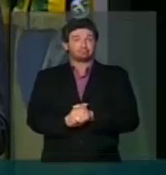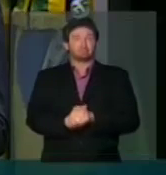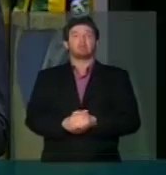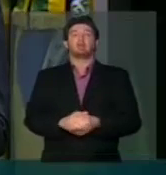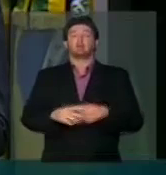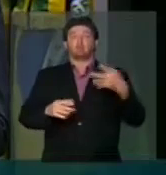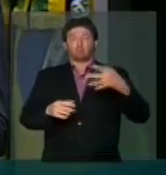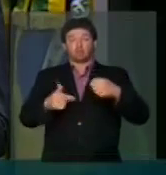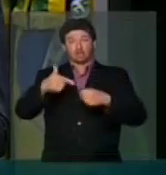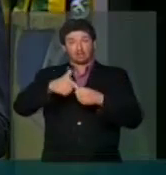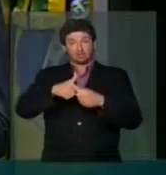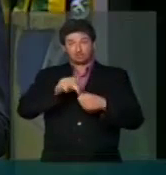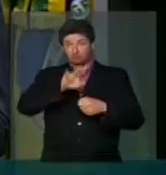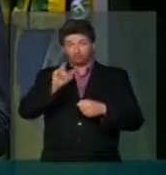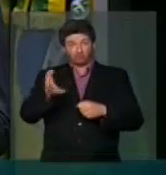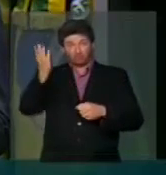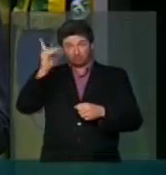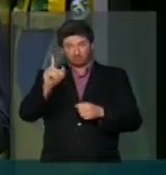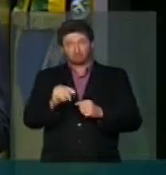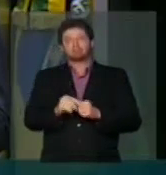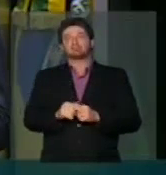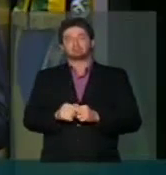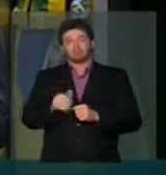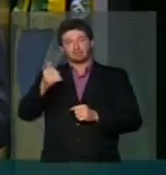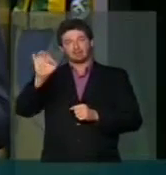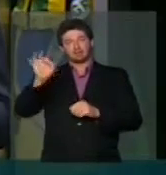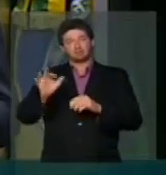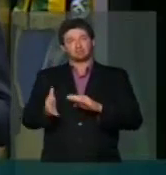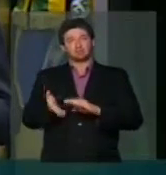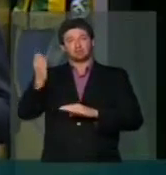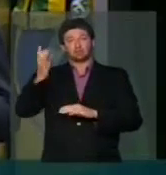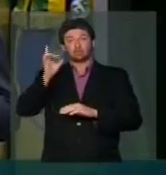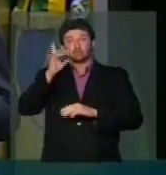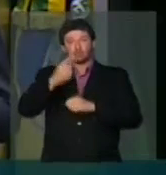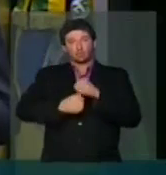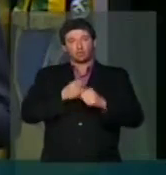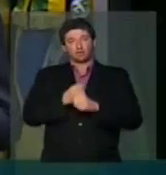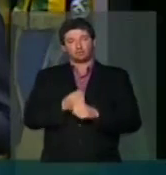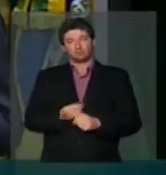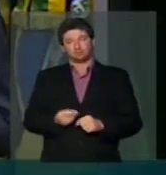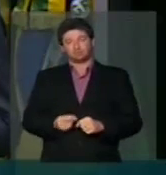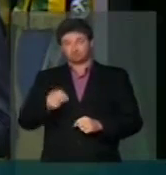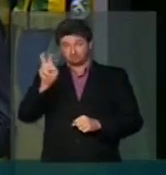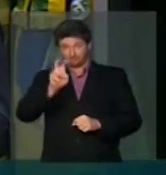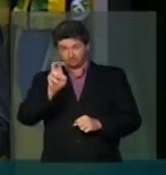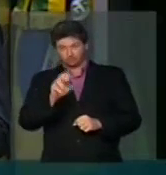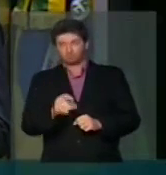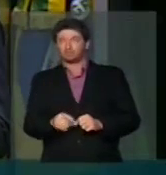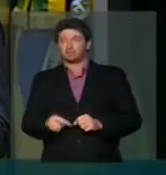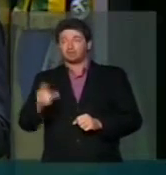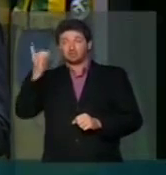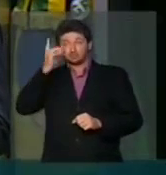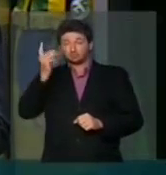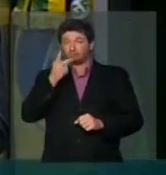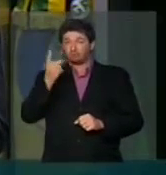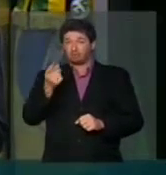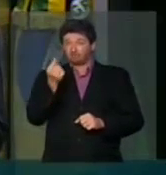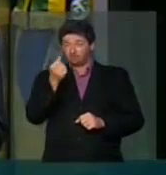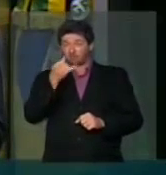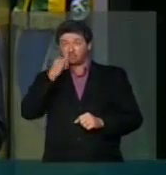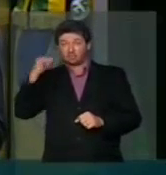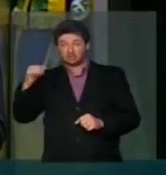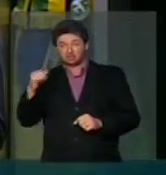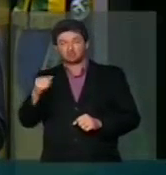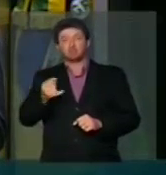prometeu que os combustíveis não subiriam. Subiram cerca de 10% apenas este ano. Quinto, Dilma disse que as tarifas de energia